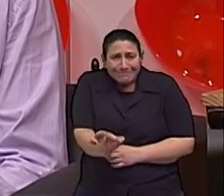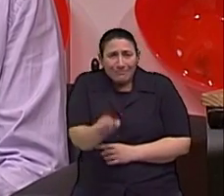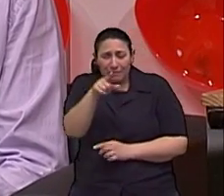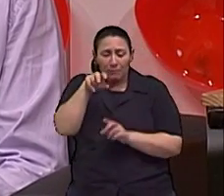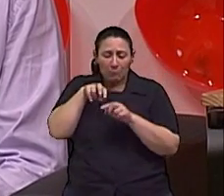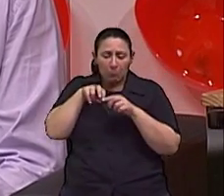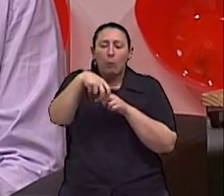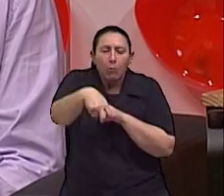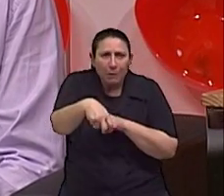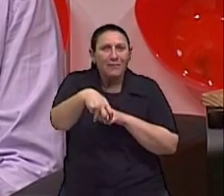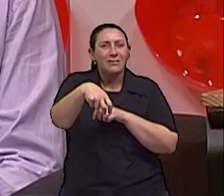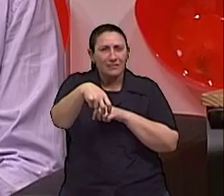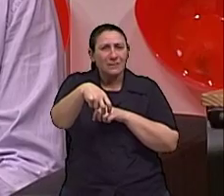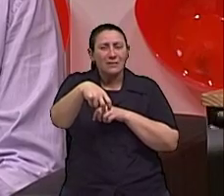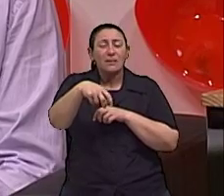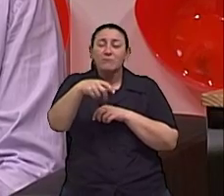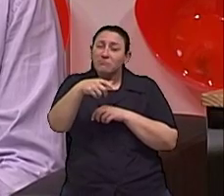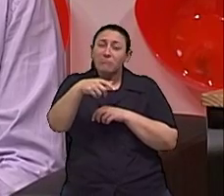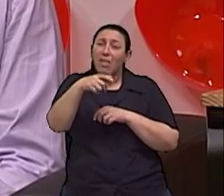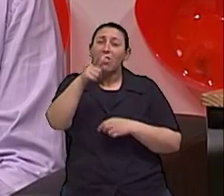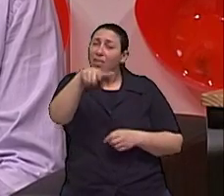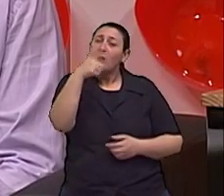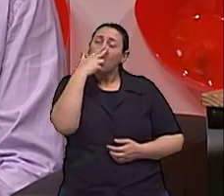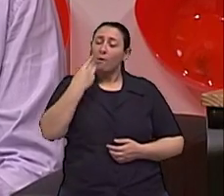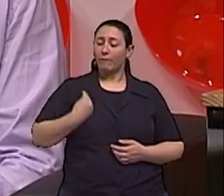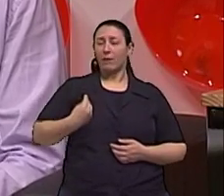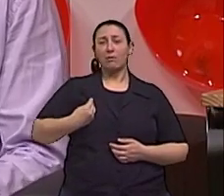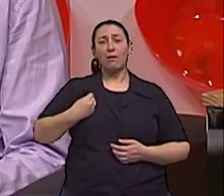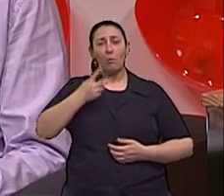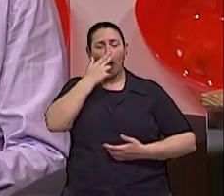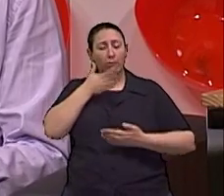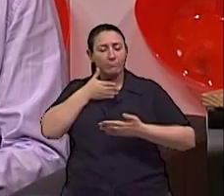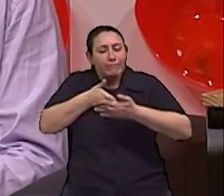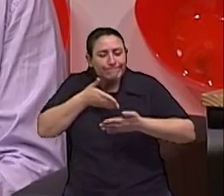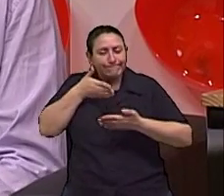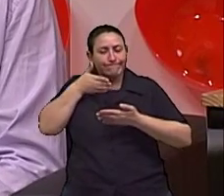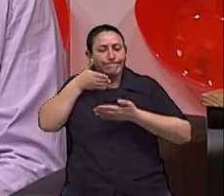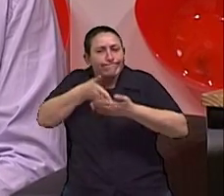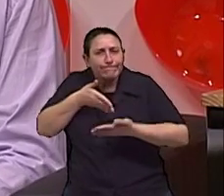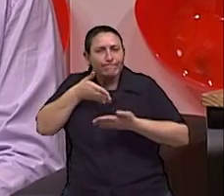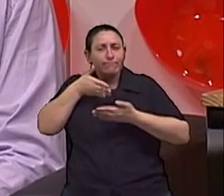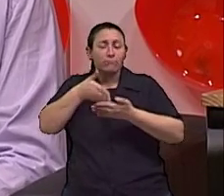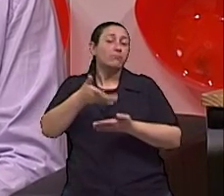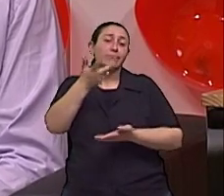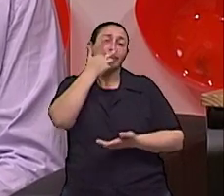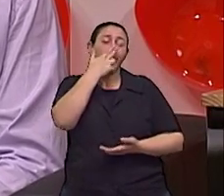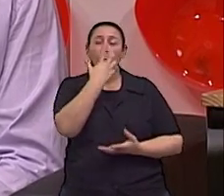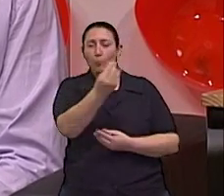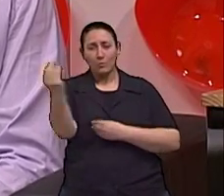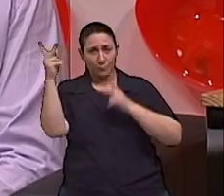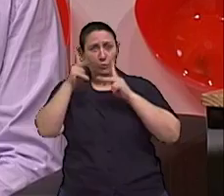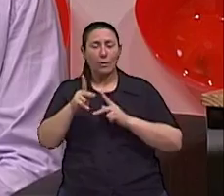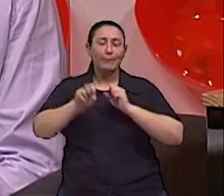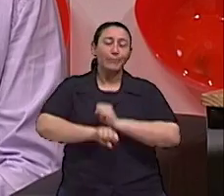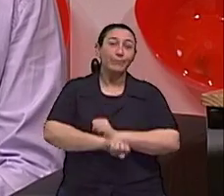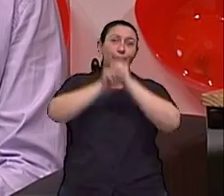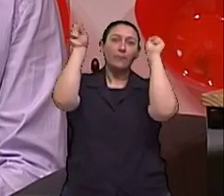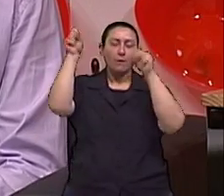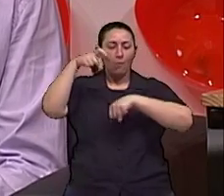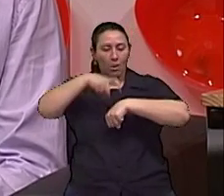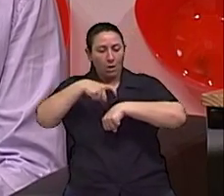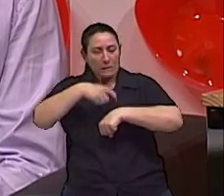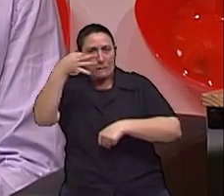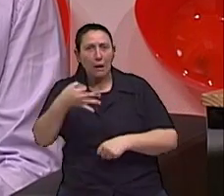pequenas atitudes. Atitudes simples do dia a dia, como, por exemplo, levantar um determinado horário, dar uma volta no parque, ter um animal